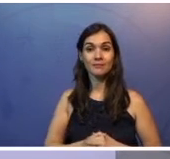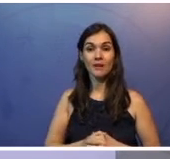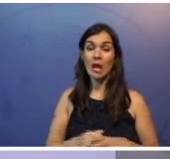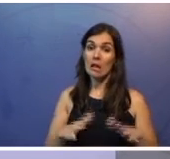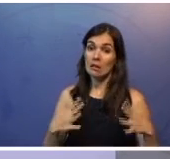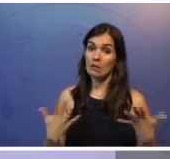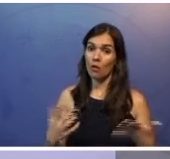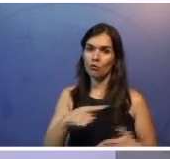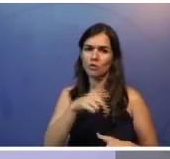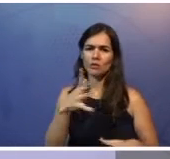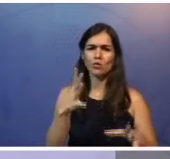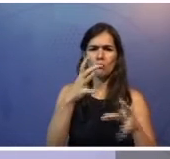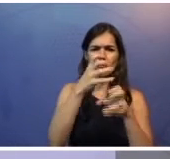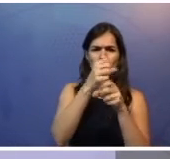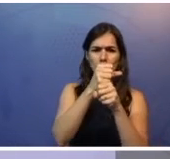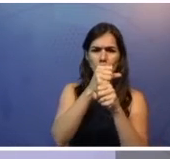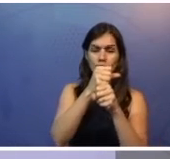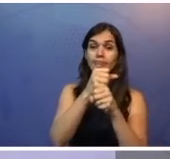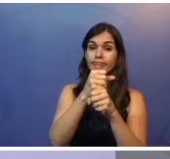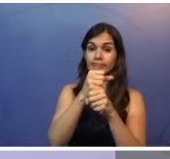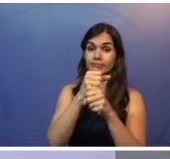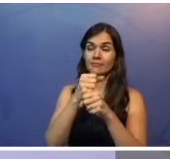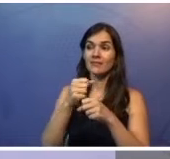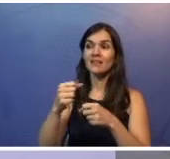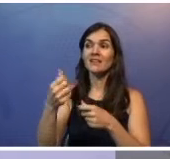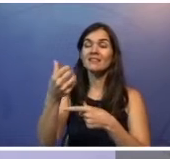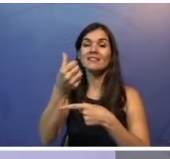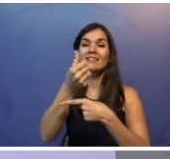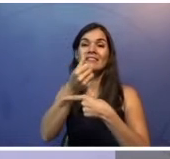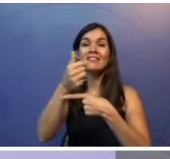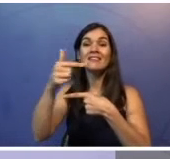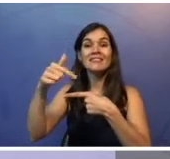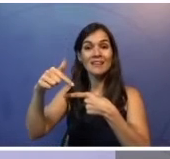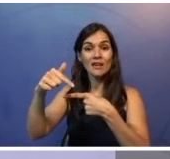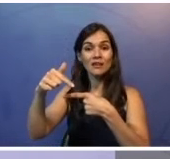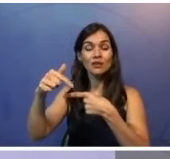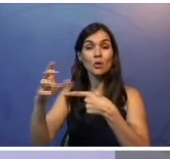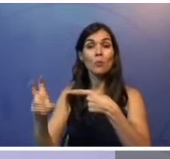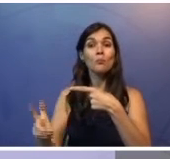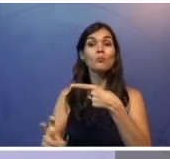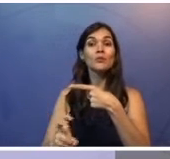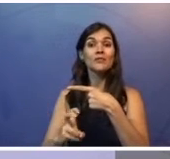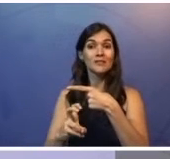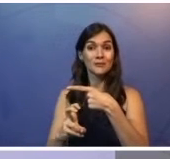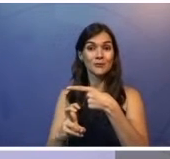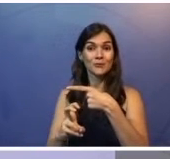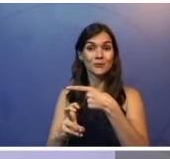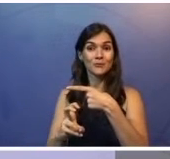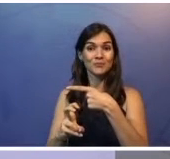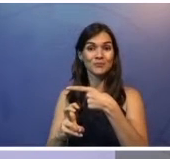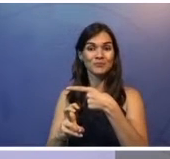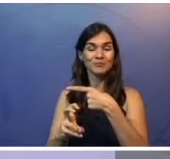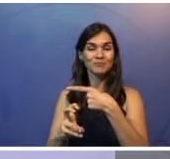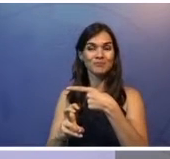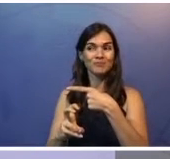que estão fazendo a somatória aqui em cima ó vai dar 67 né É